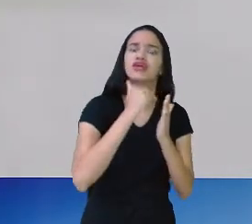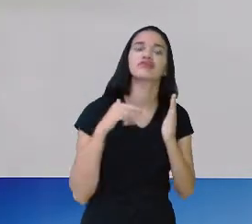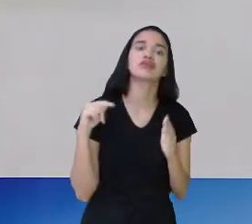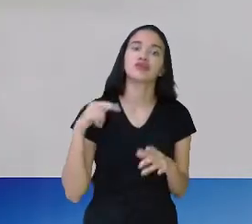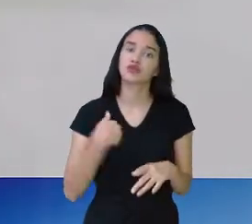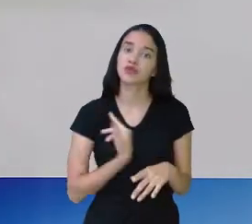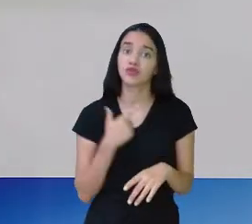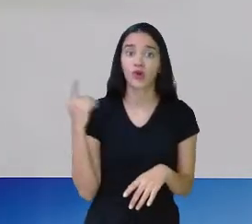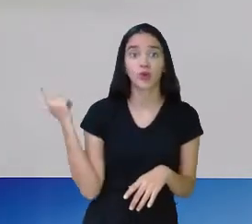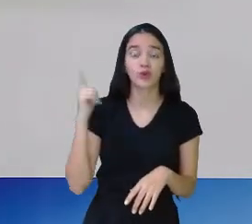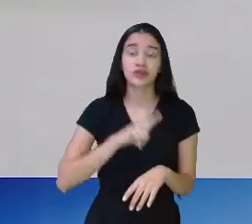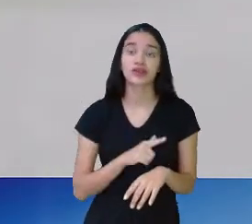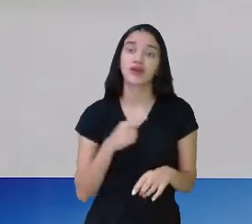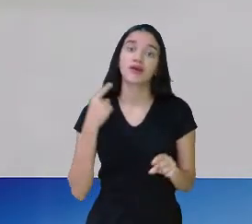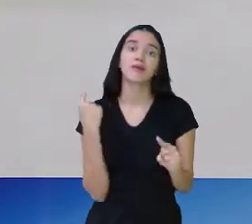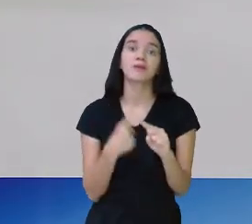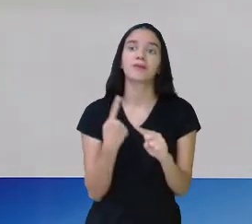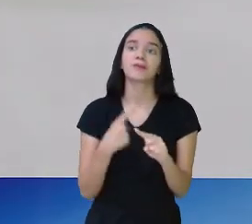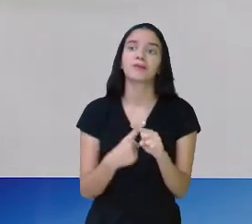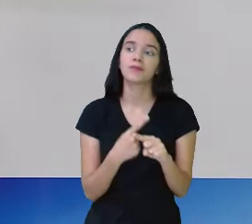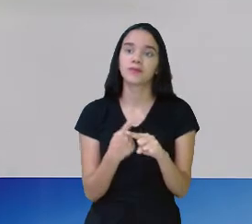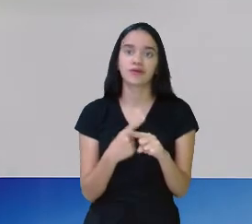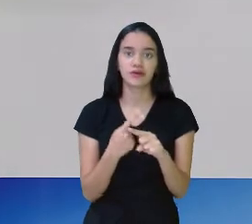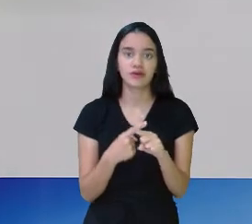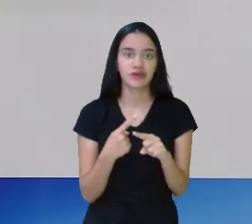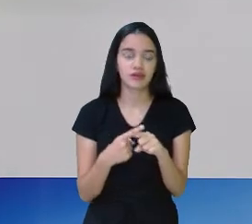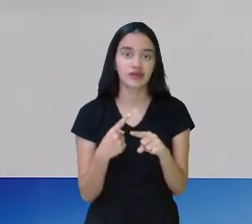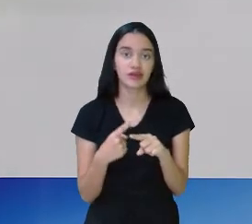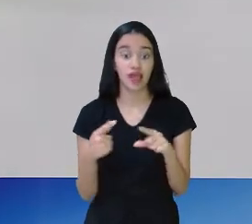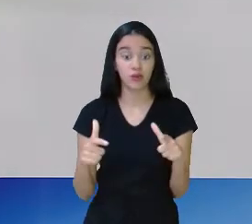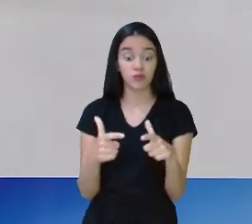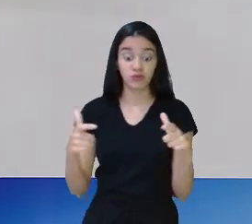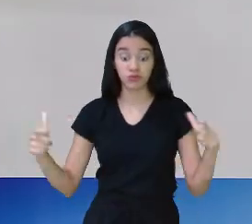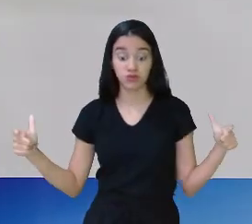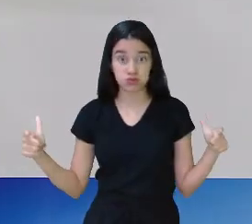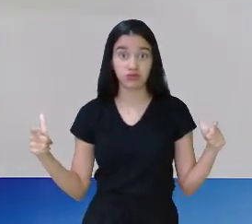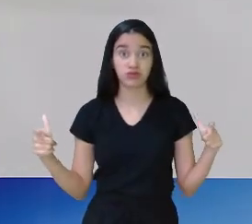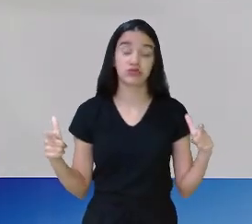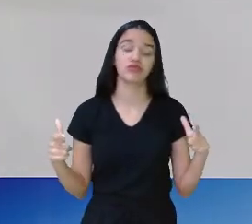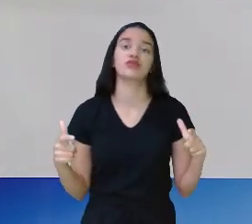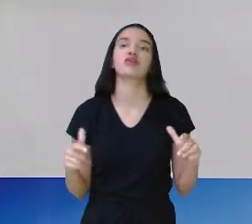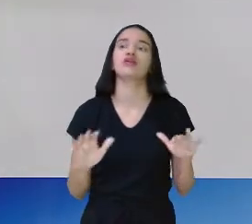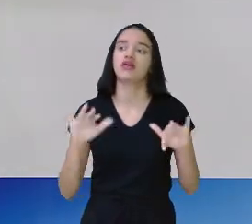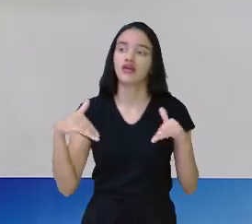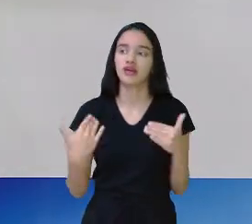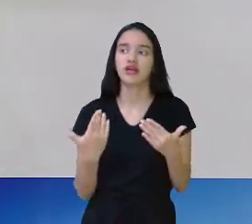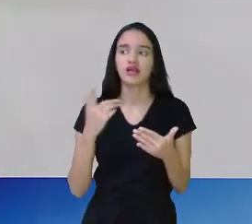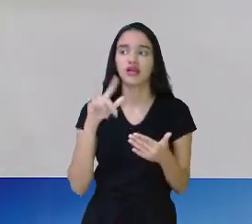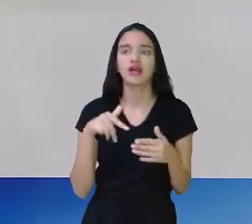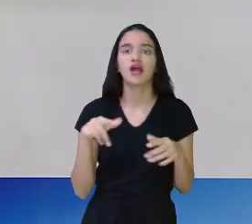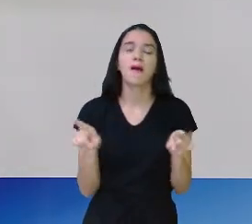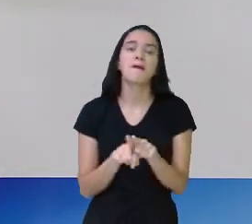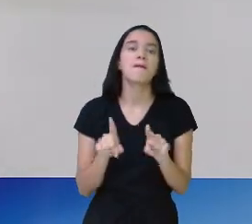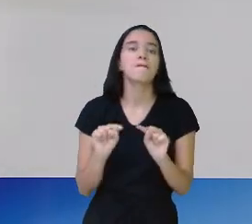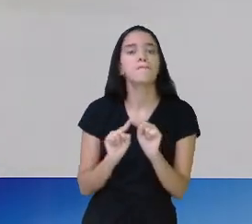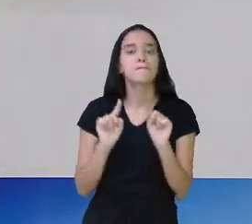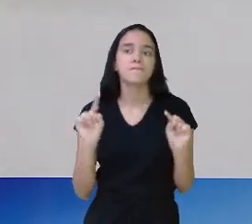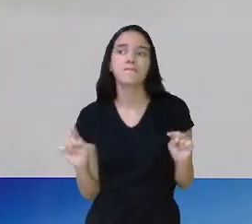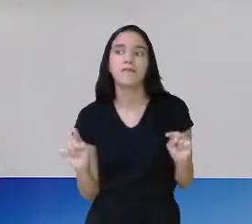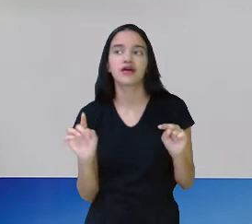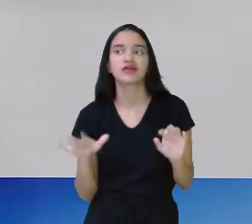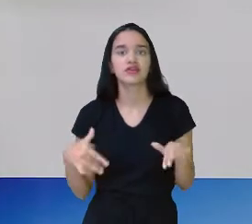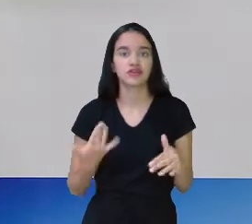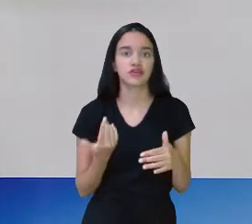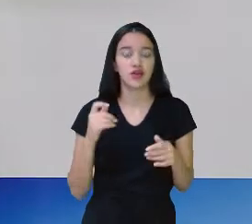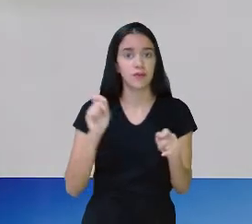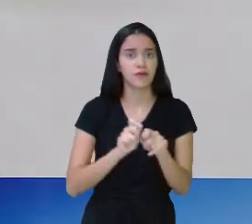conseguir, porque elas são grandes. É interessante sair na câmera, mas para eu fazer um desenho